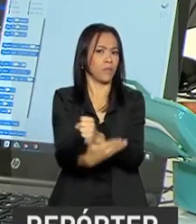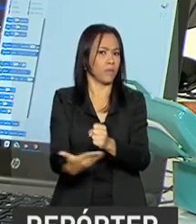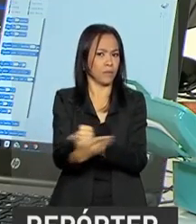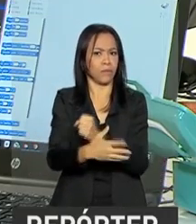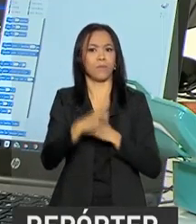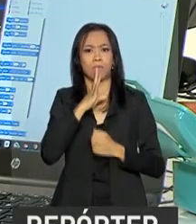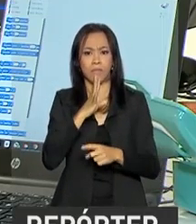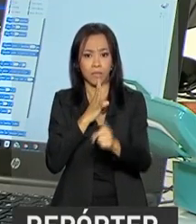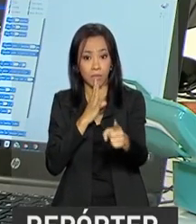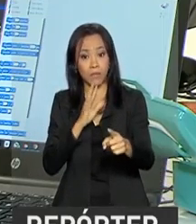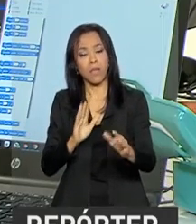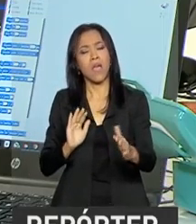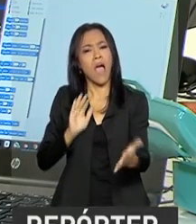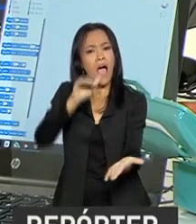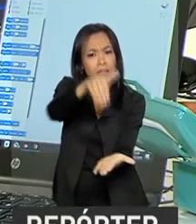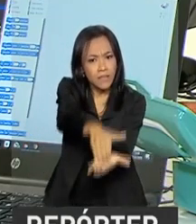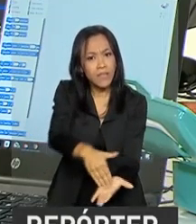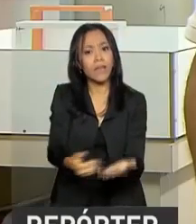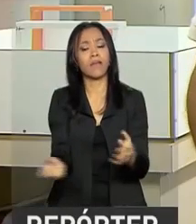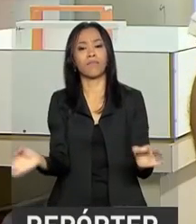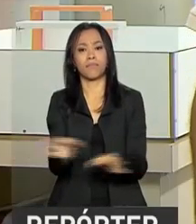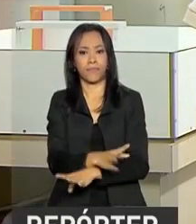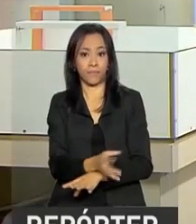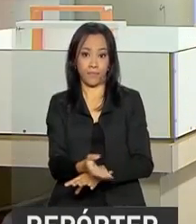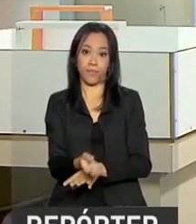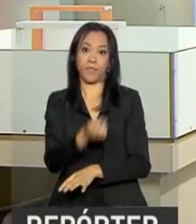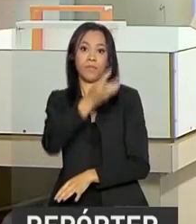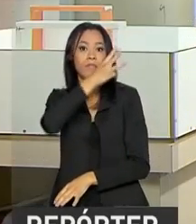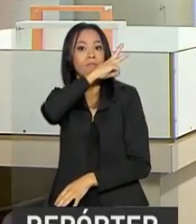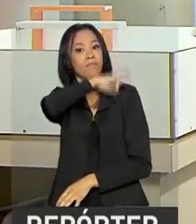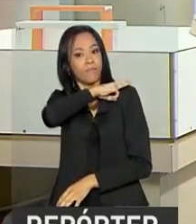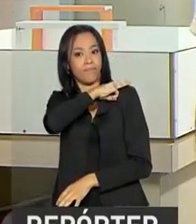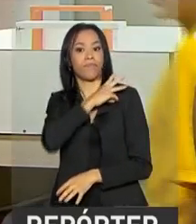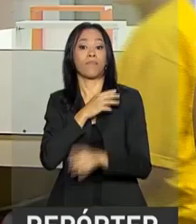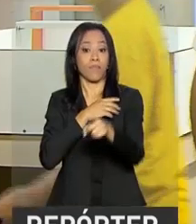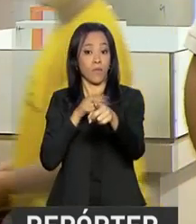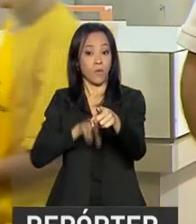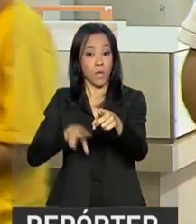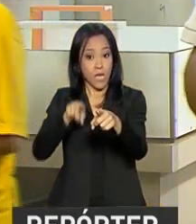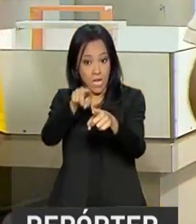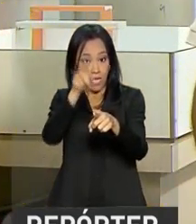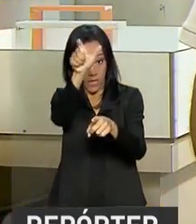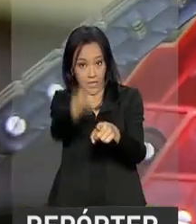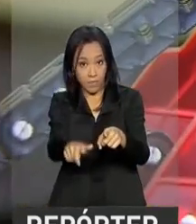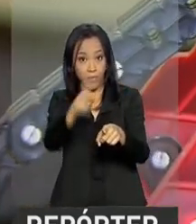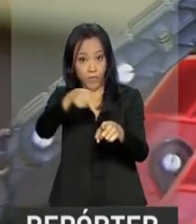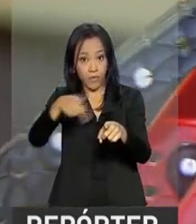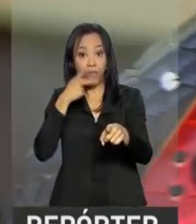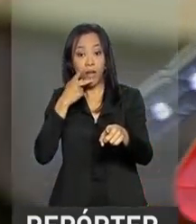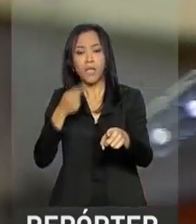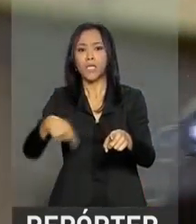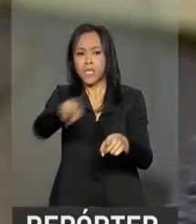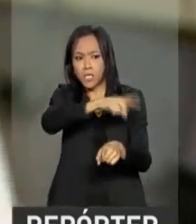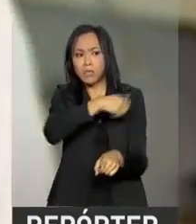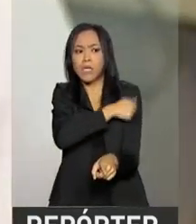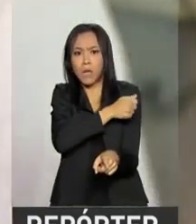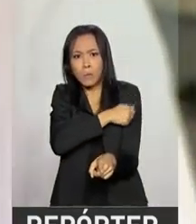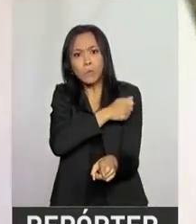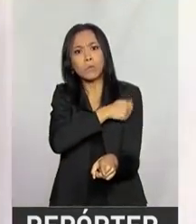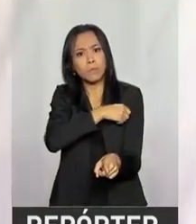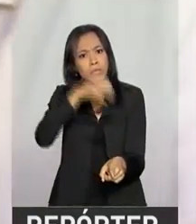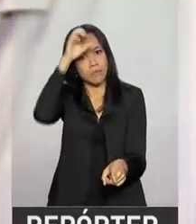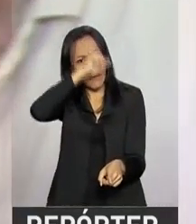seguem até os anos finais do ensino médio o professor alexandre diz que os estudantes colocam em prática o que